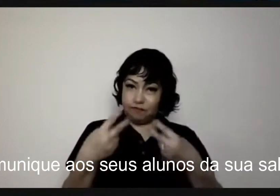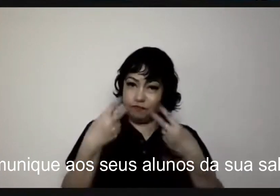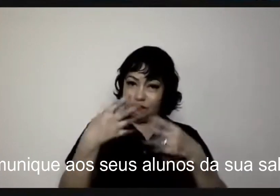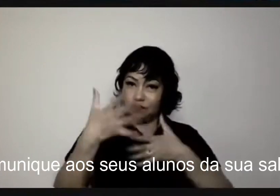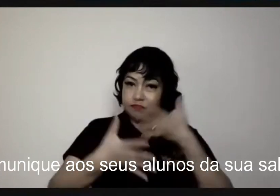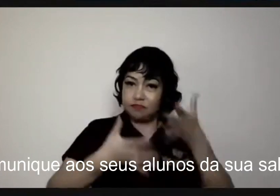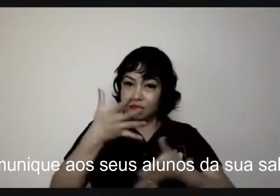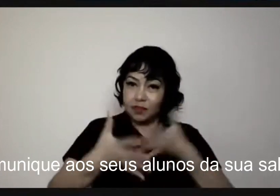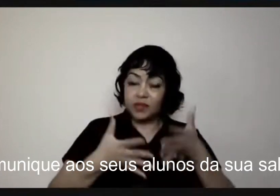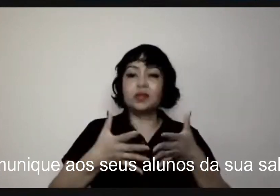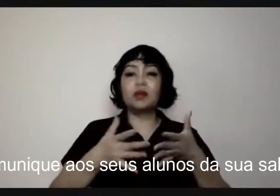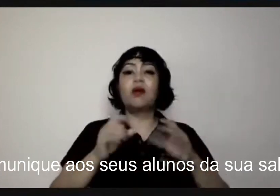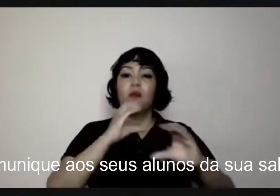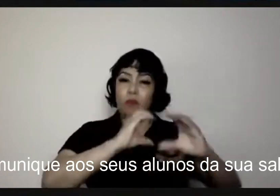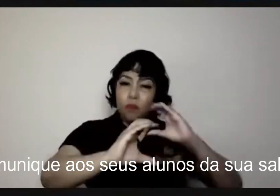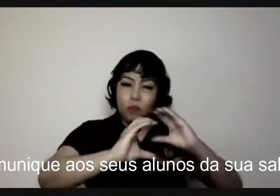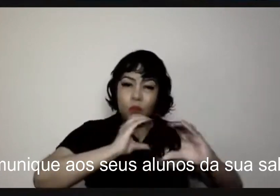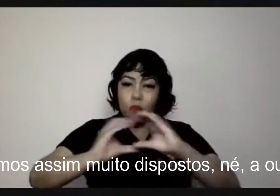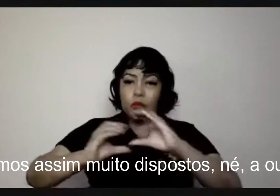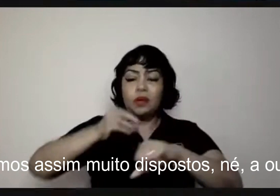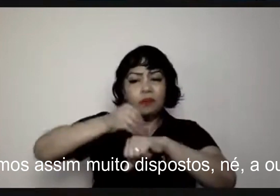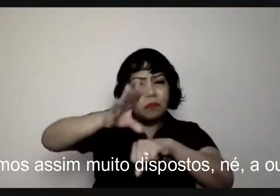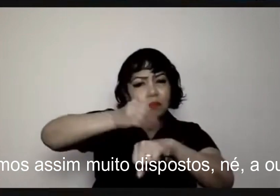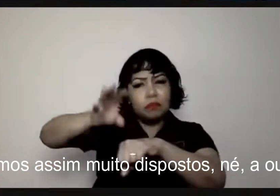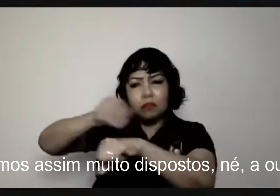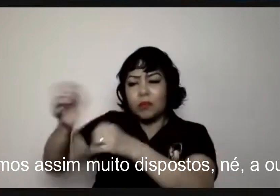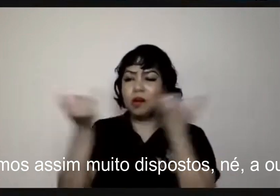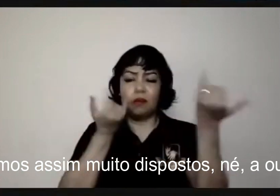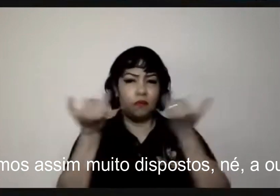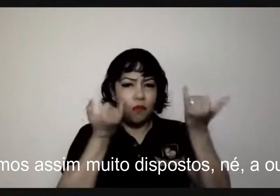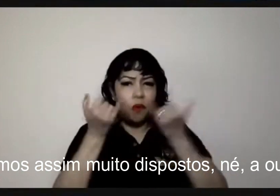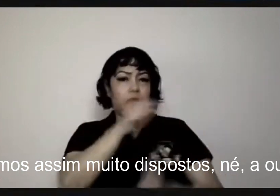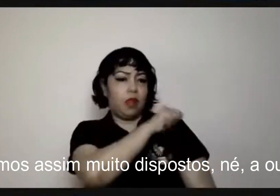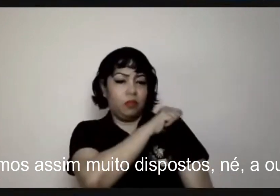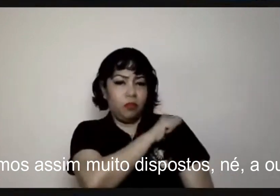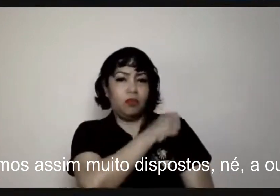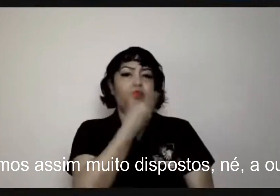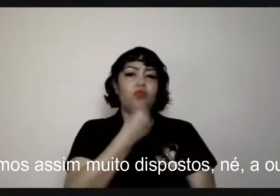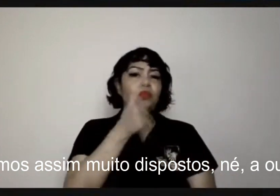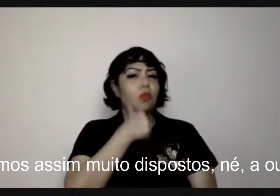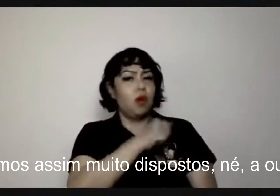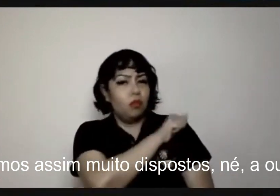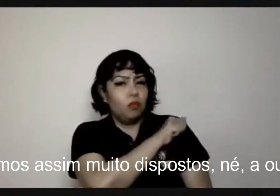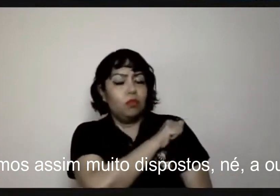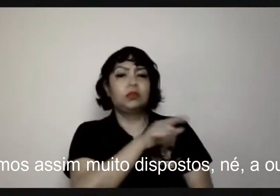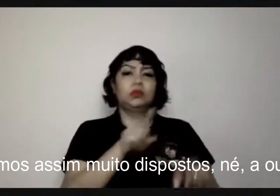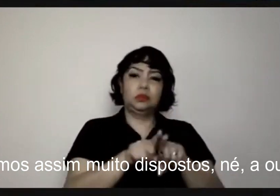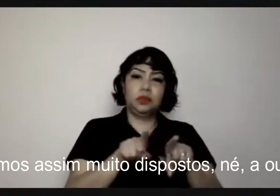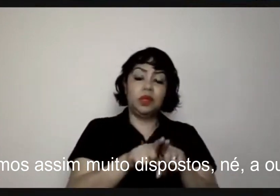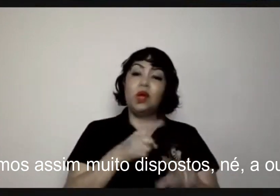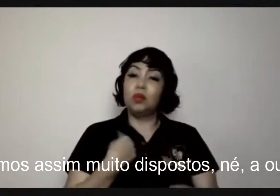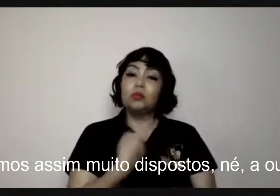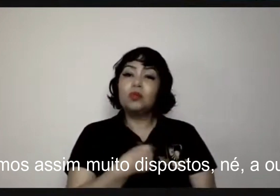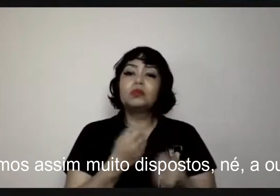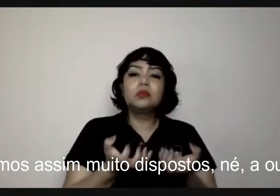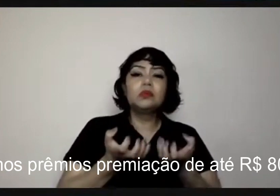favor, comuniquem aos seus alunos, às suas alunas. Estamos assim muito dispostos,